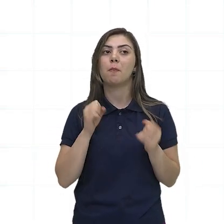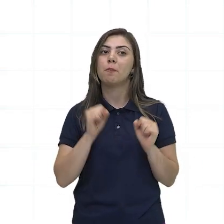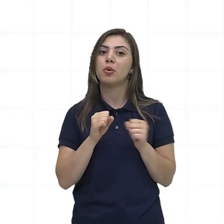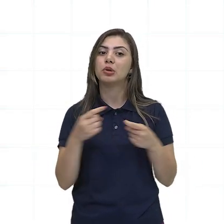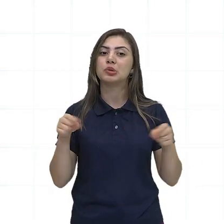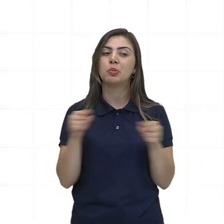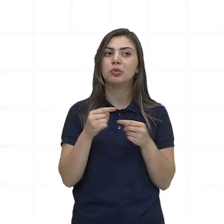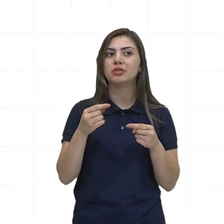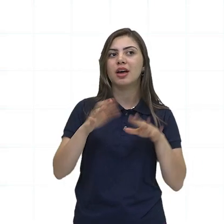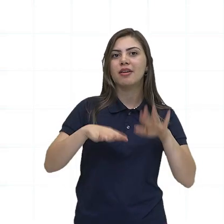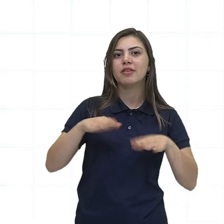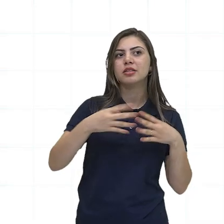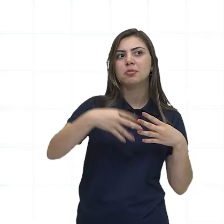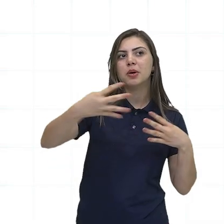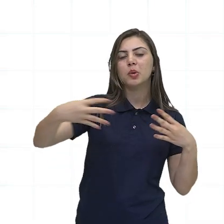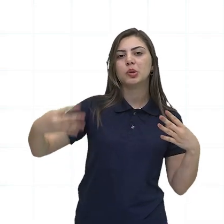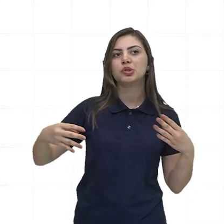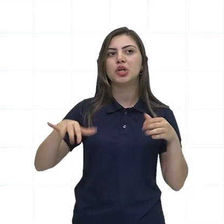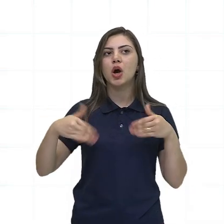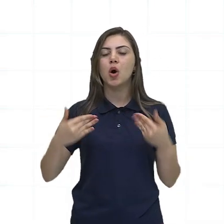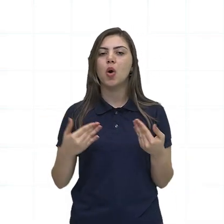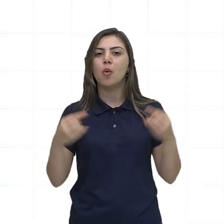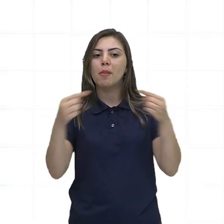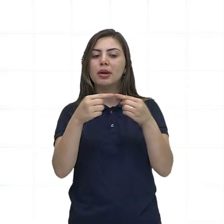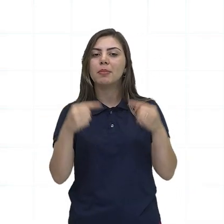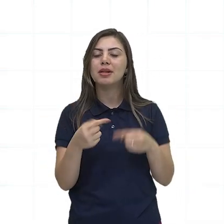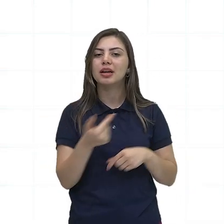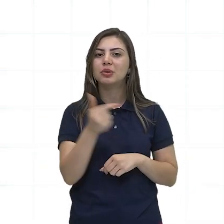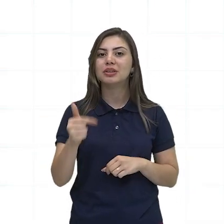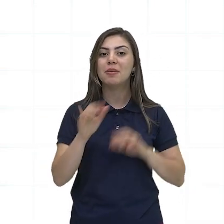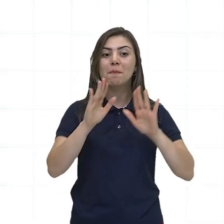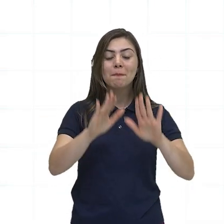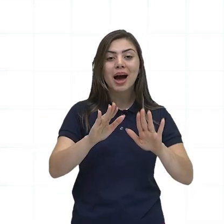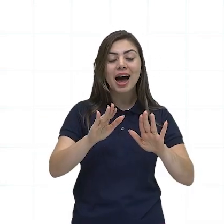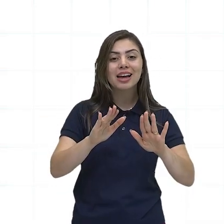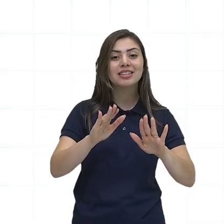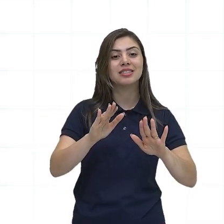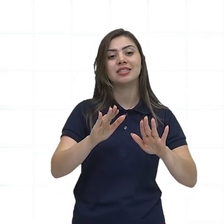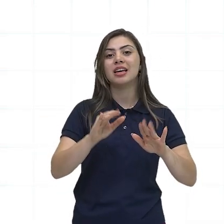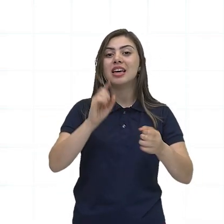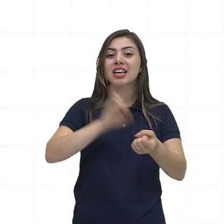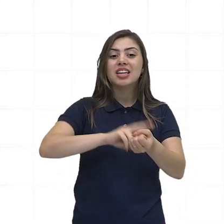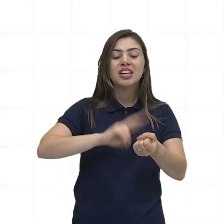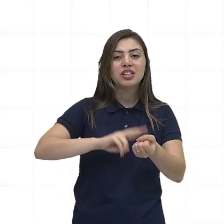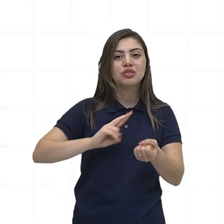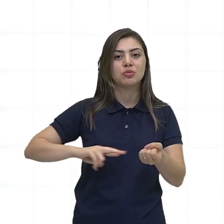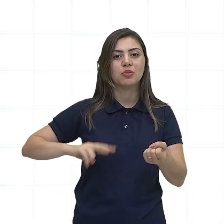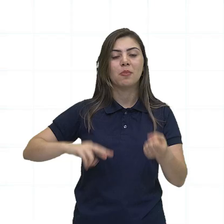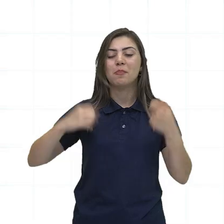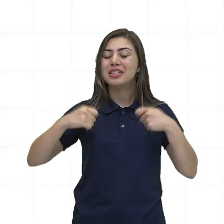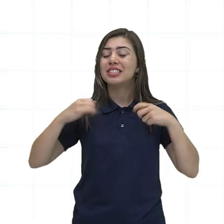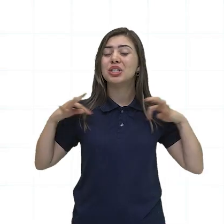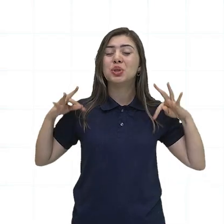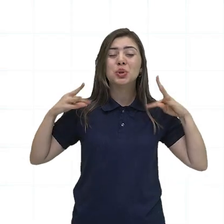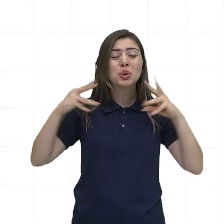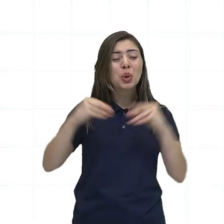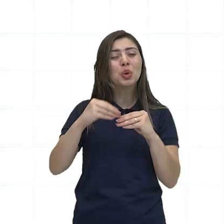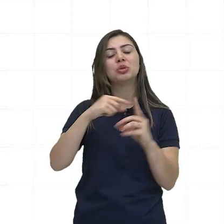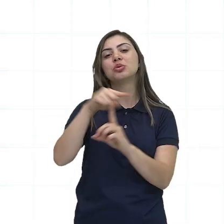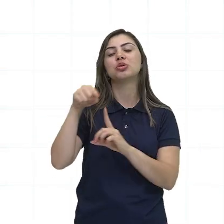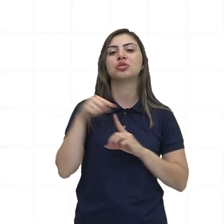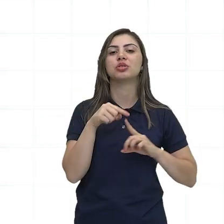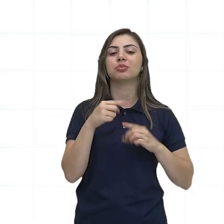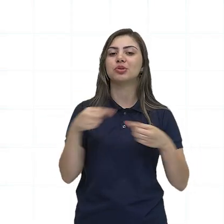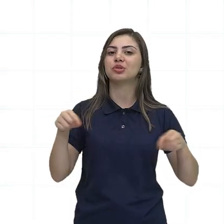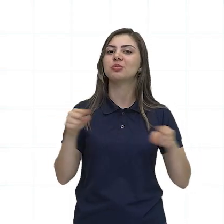sem melodia ou harmonia, mas nunca sem ritmo. Um conjunto de sons não pode